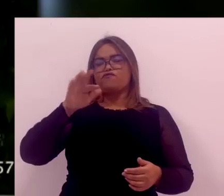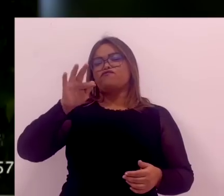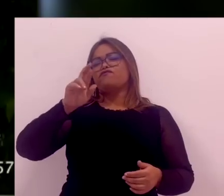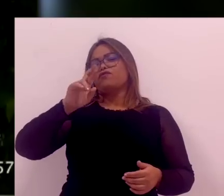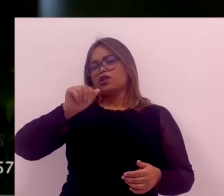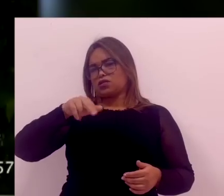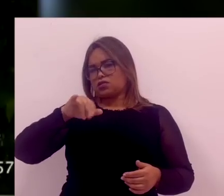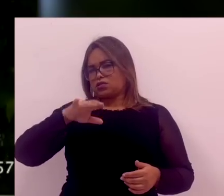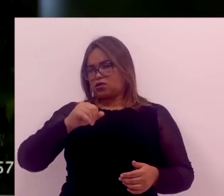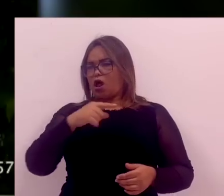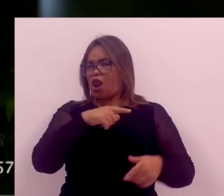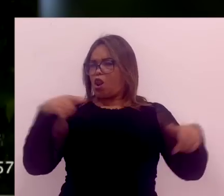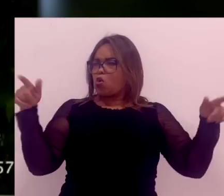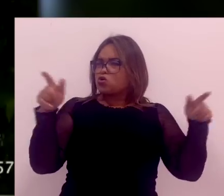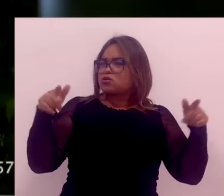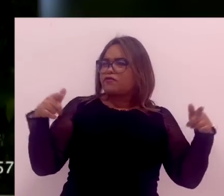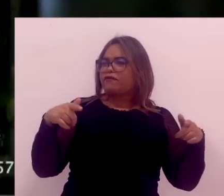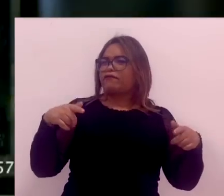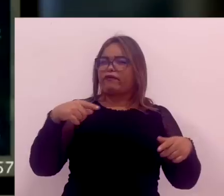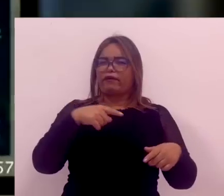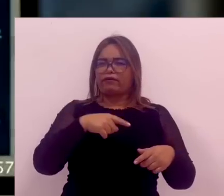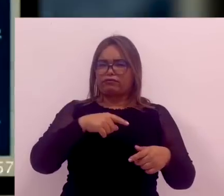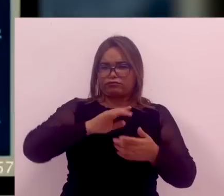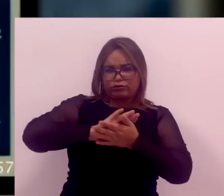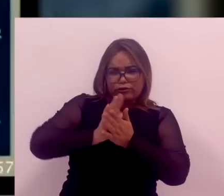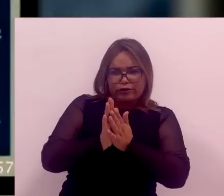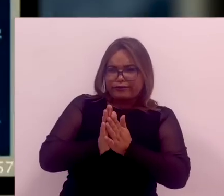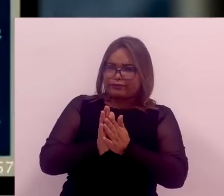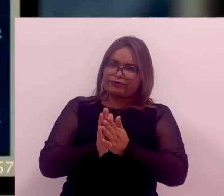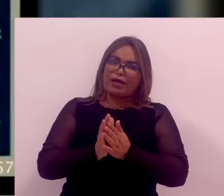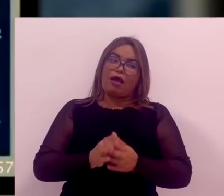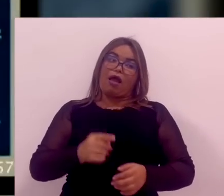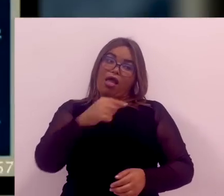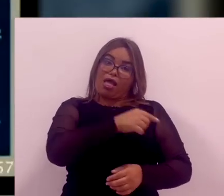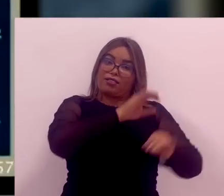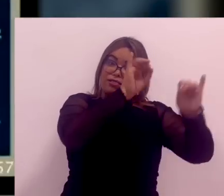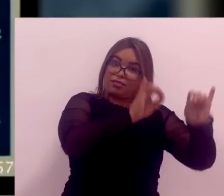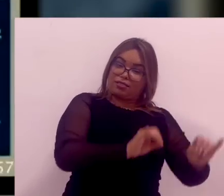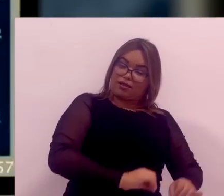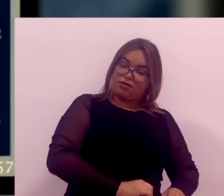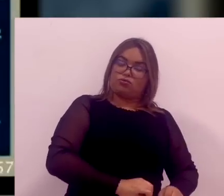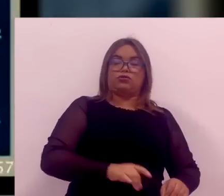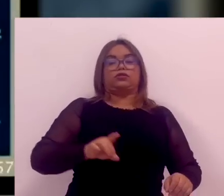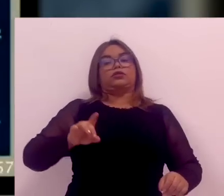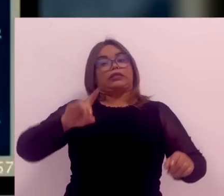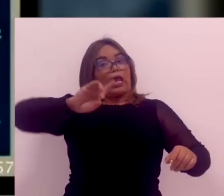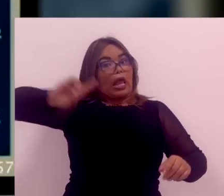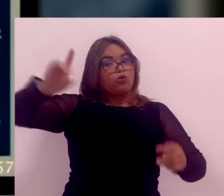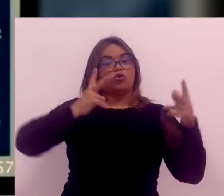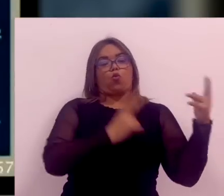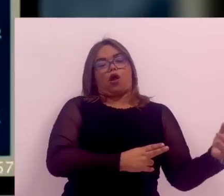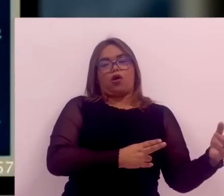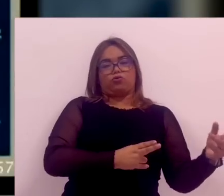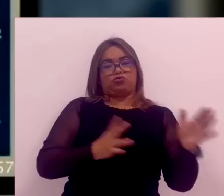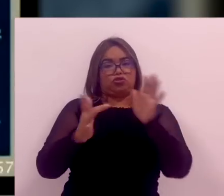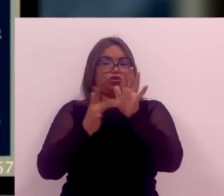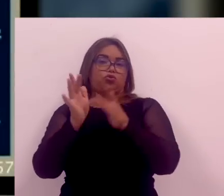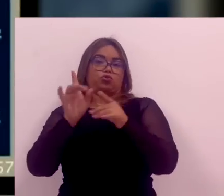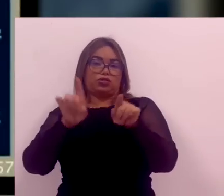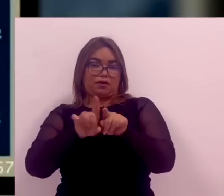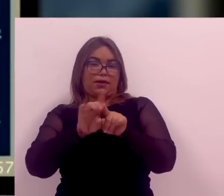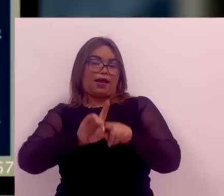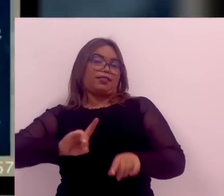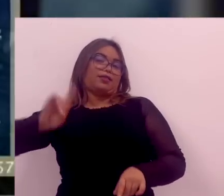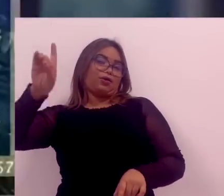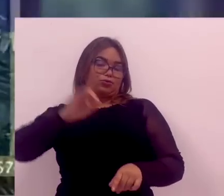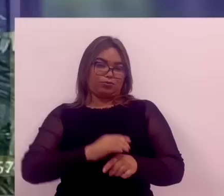São Francisco? Ele a teria destruído? Vocês acreditam nisso? Sim, Lúcifer é Deus e, infelizmente, Adonai